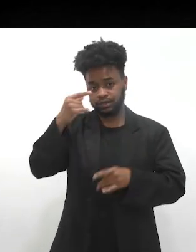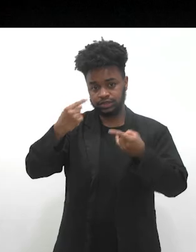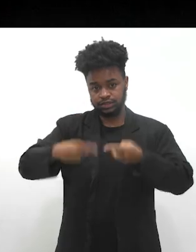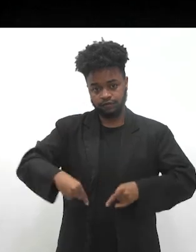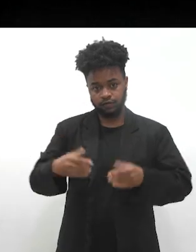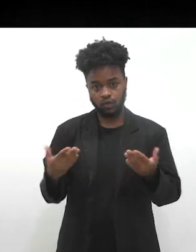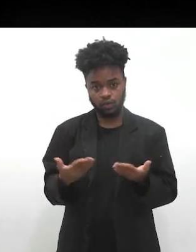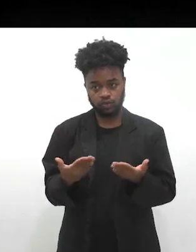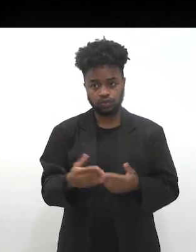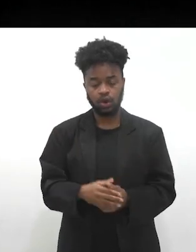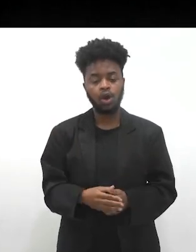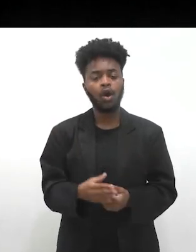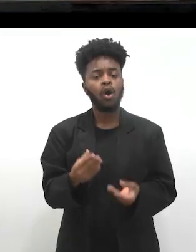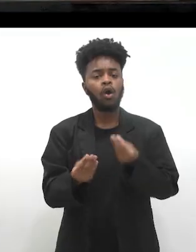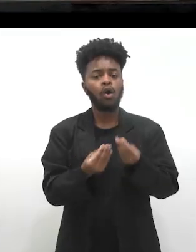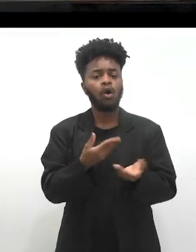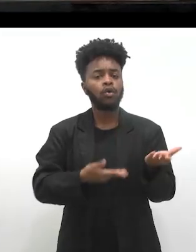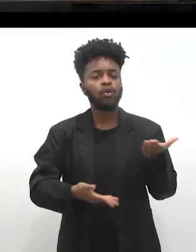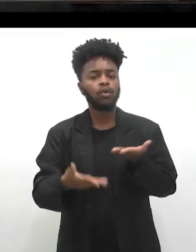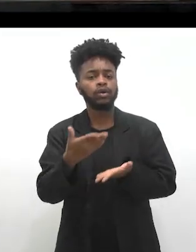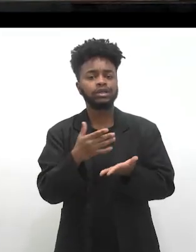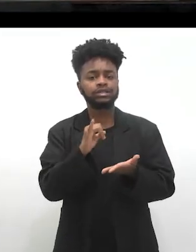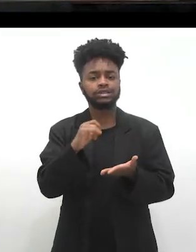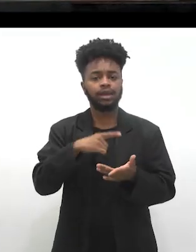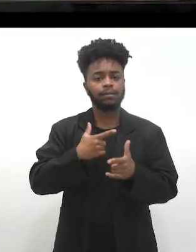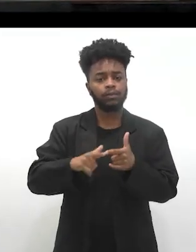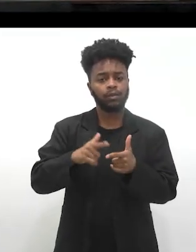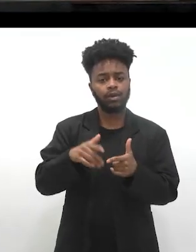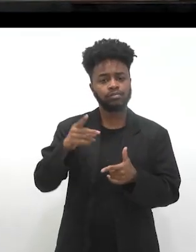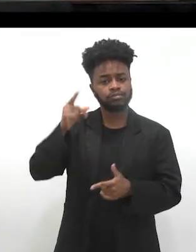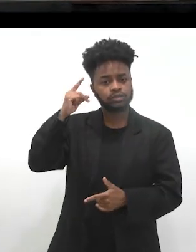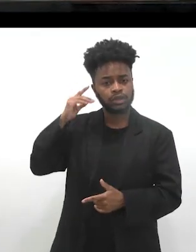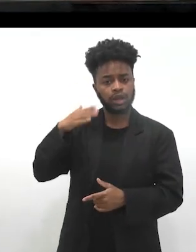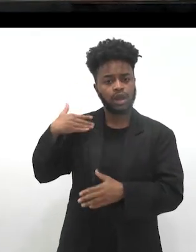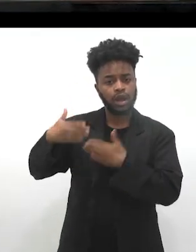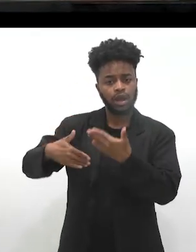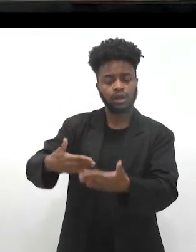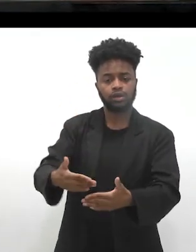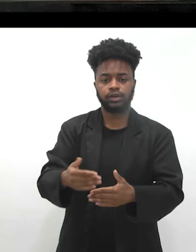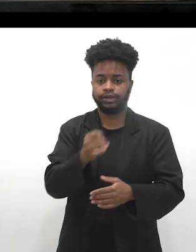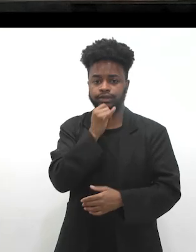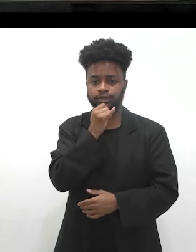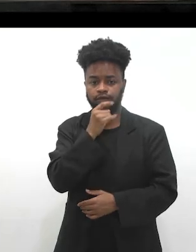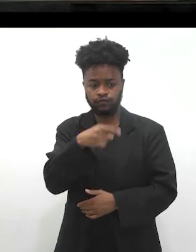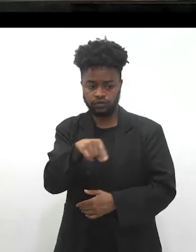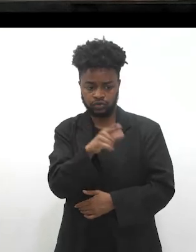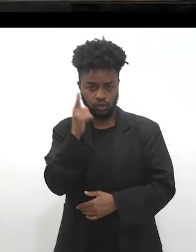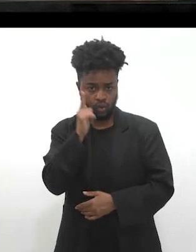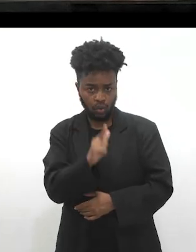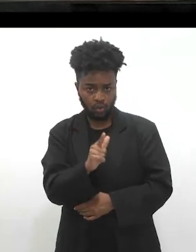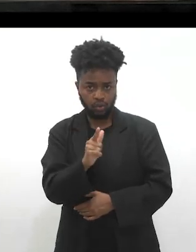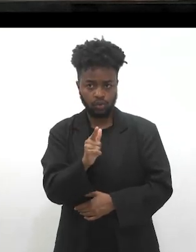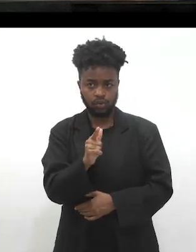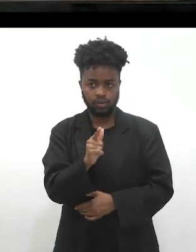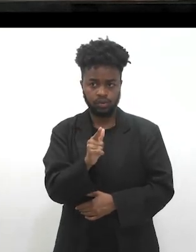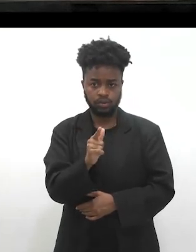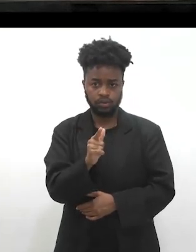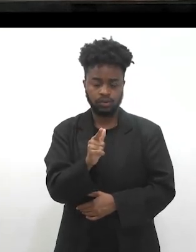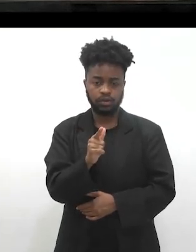nossas universidades hoje. Como é que vocês estão lidando com os problemas já existentes, que vêm aí de anos, né? Vocês estão